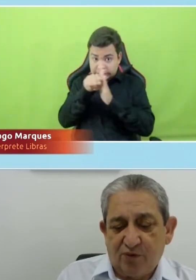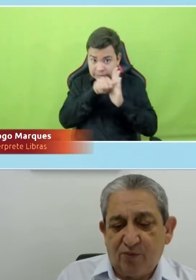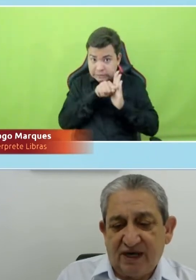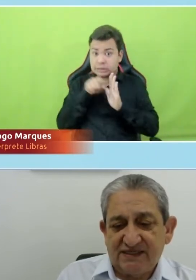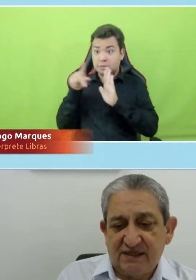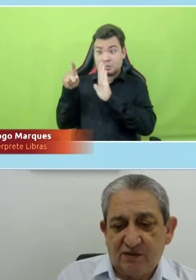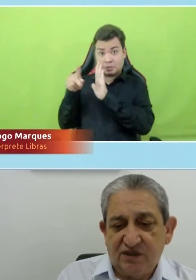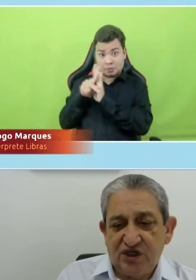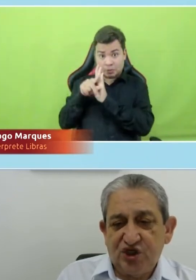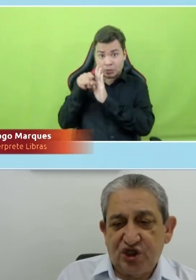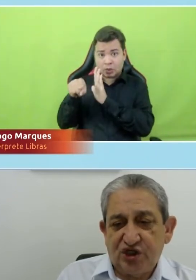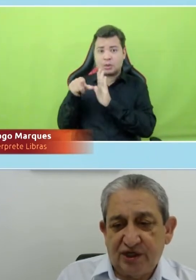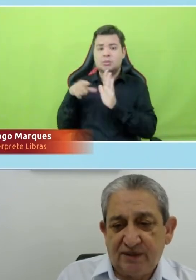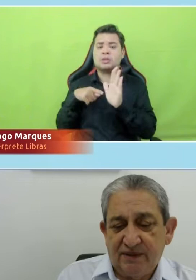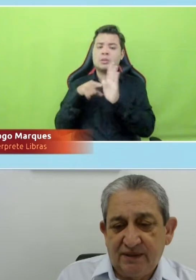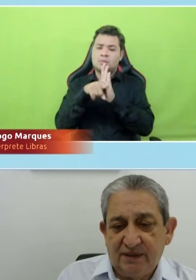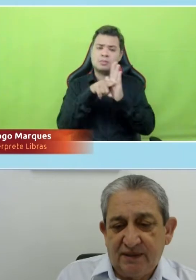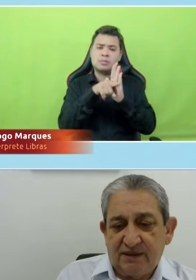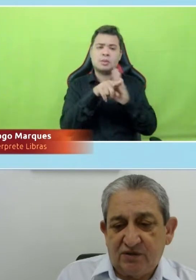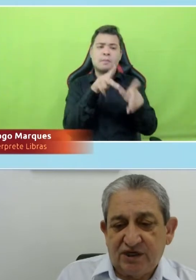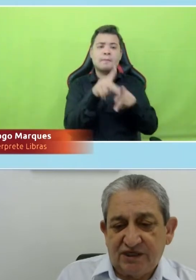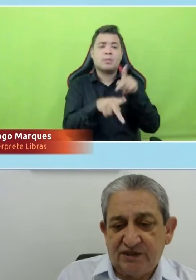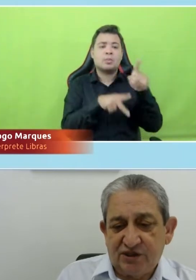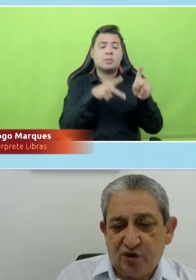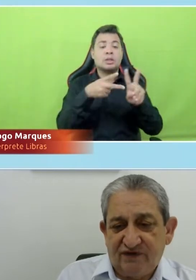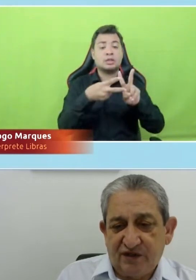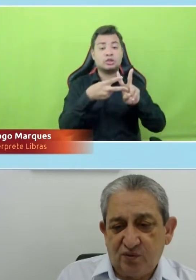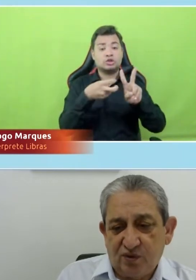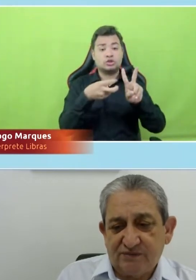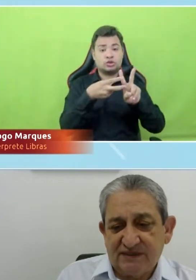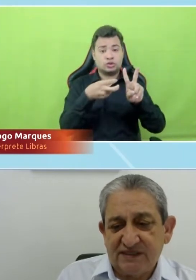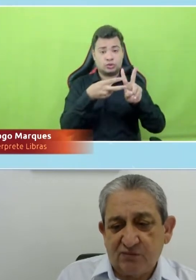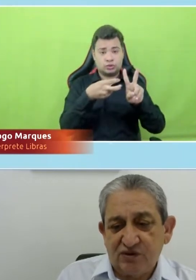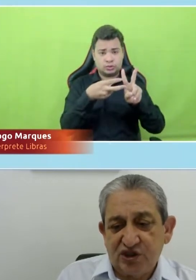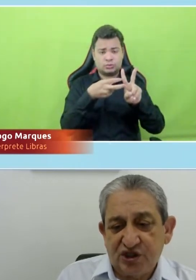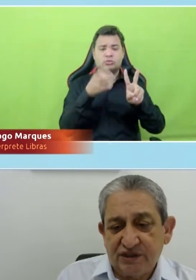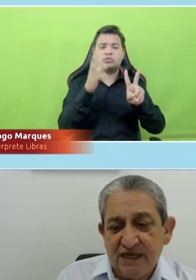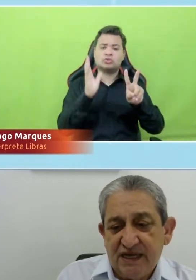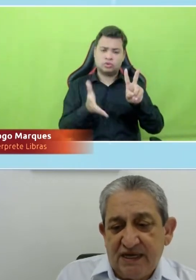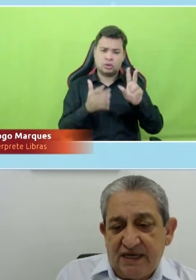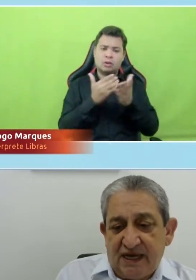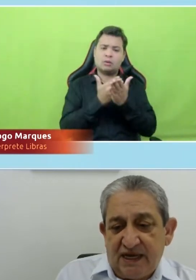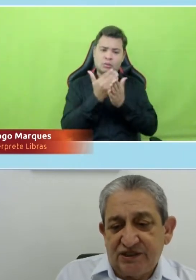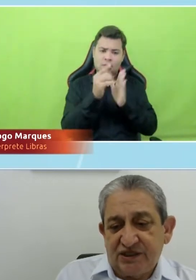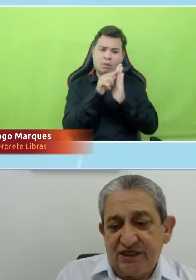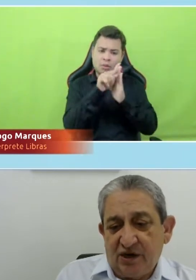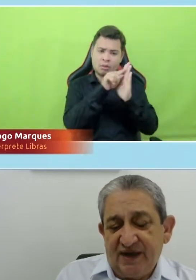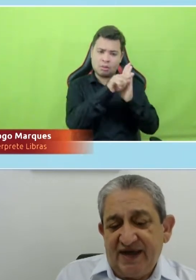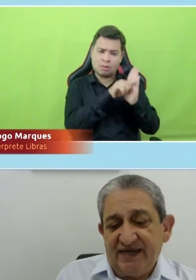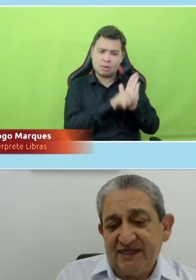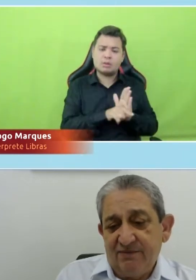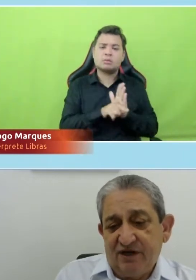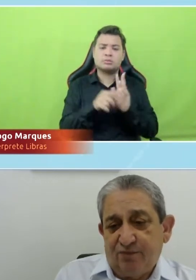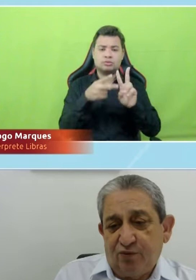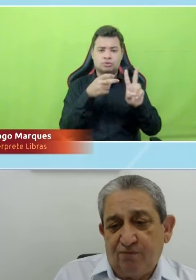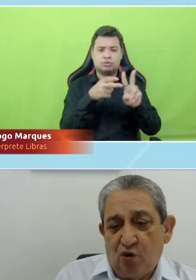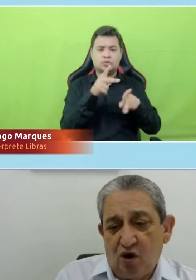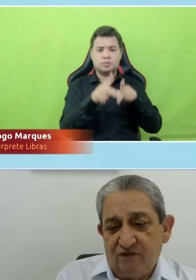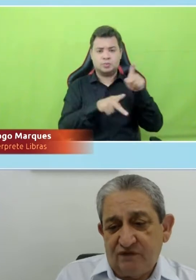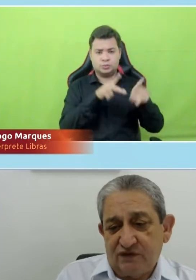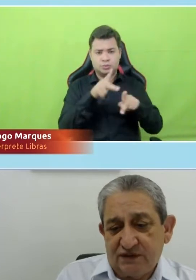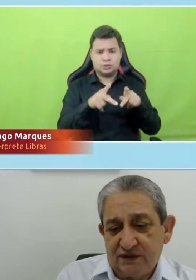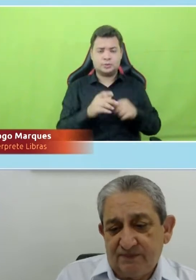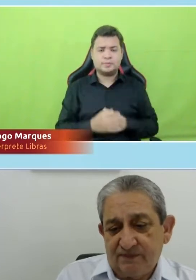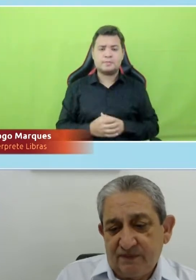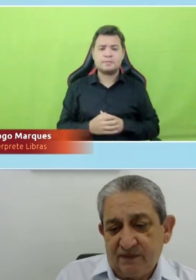a população indígena. Então, já desde 91, nós pesquisamos indígenas. Então, essa demanda por